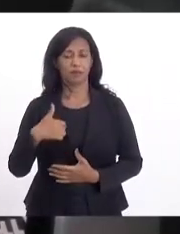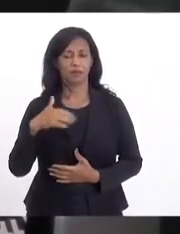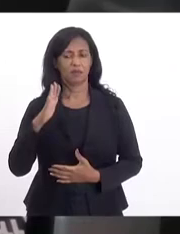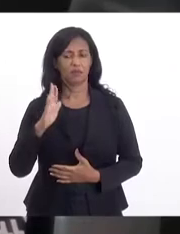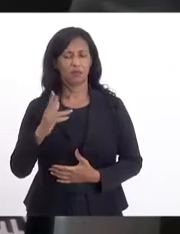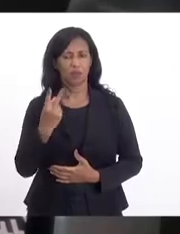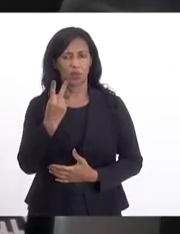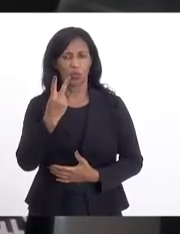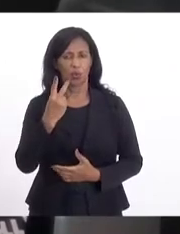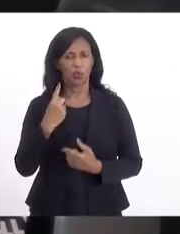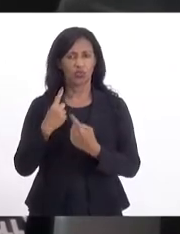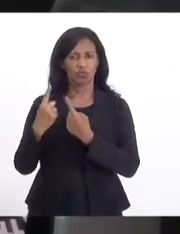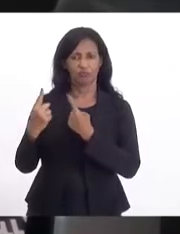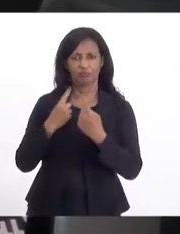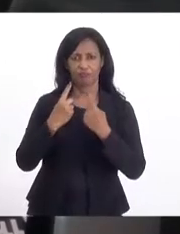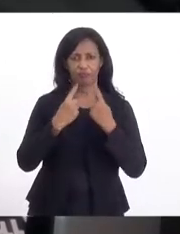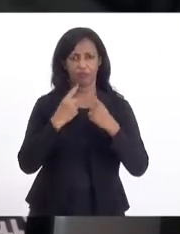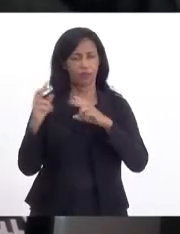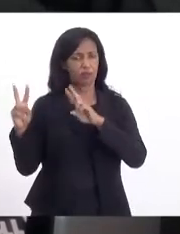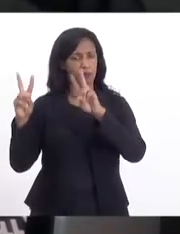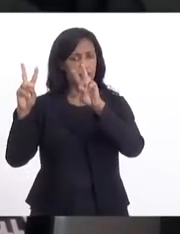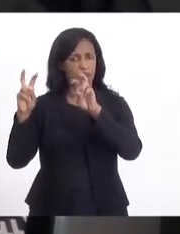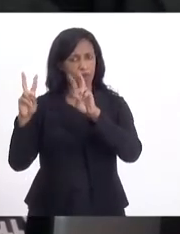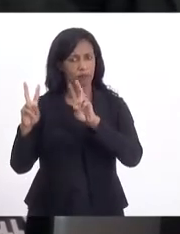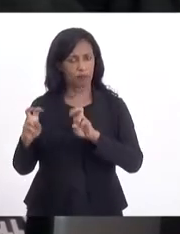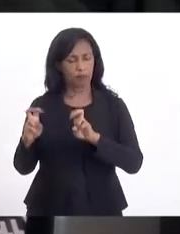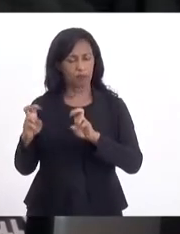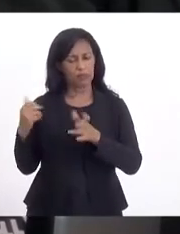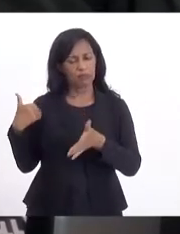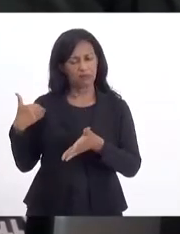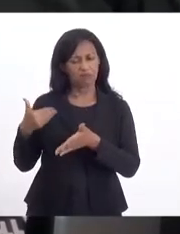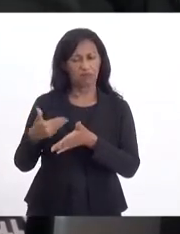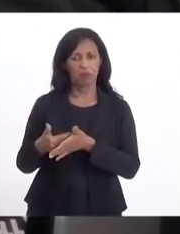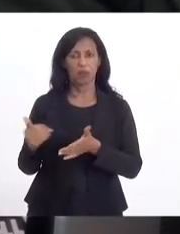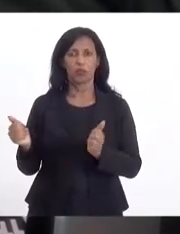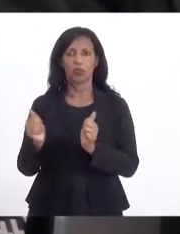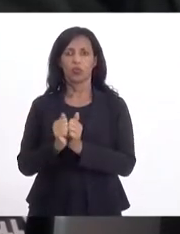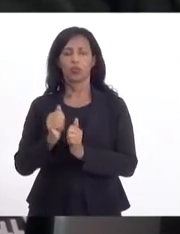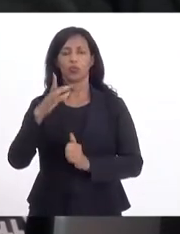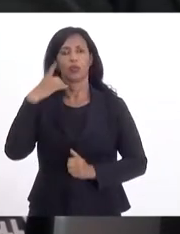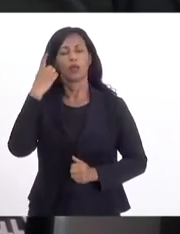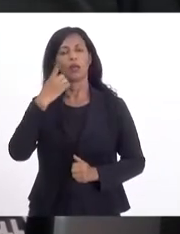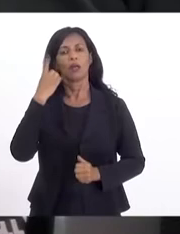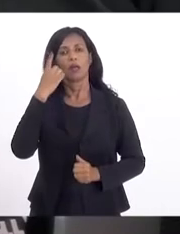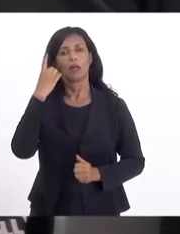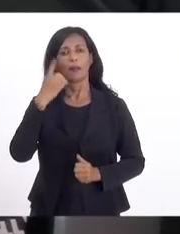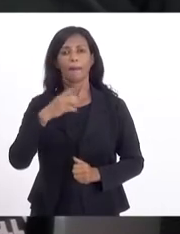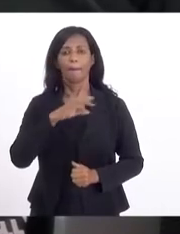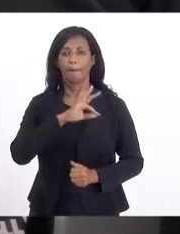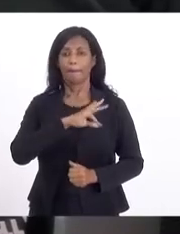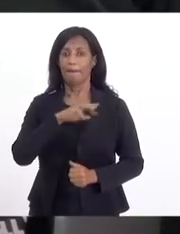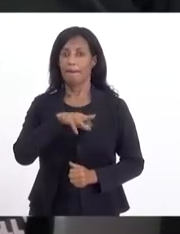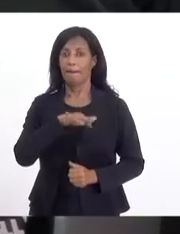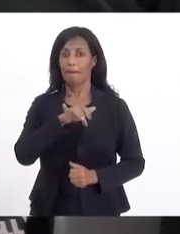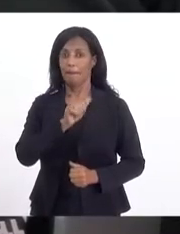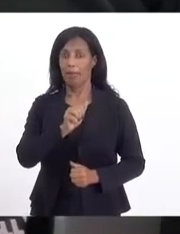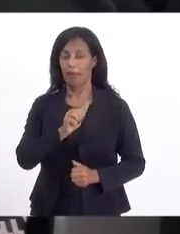dois debates sobre esse tema. E, recentemente, junto com a deputada Marta